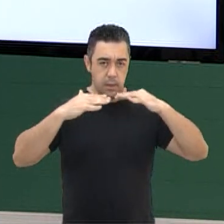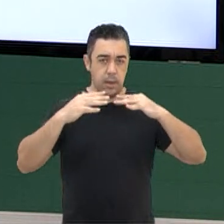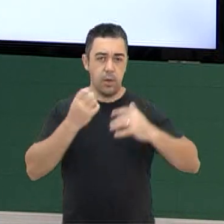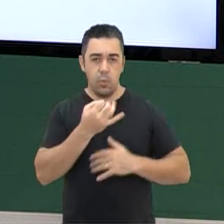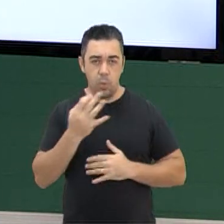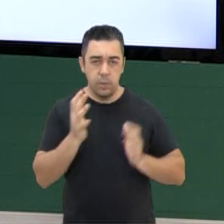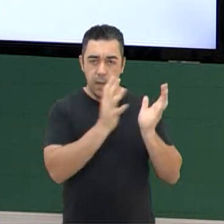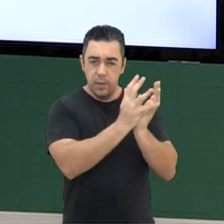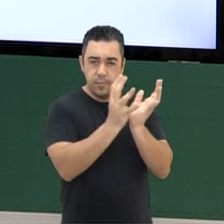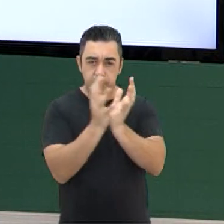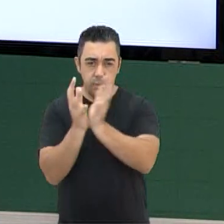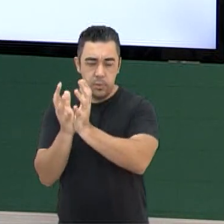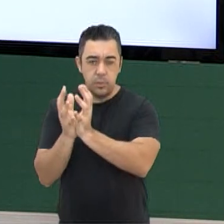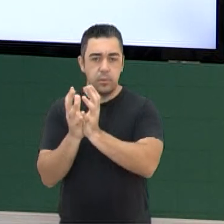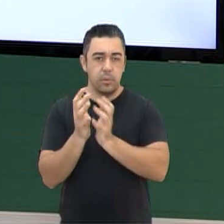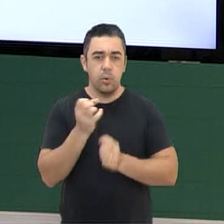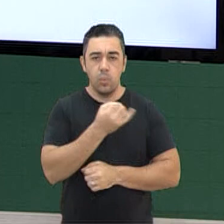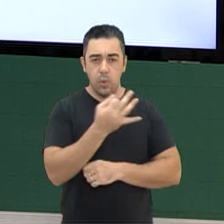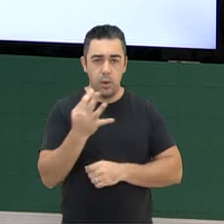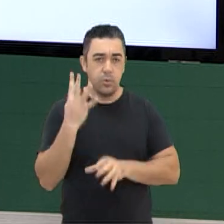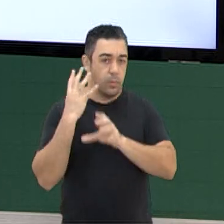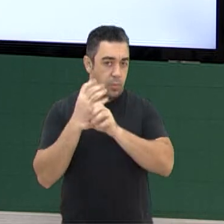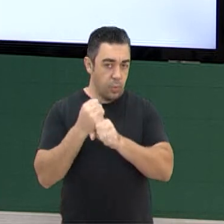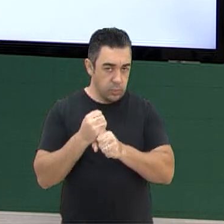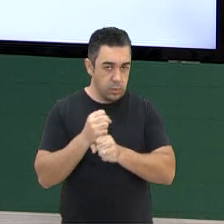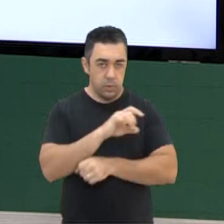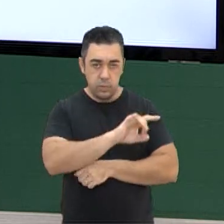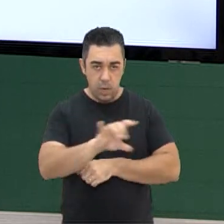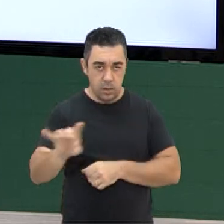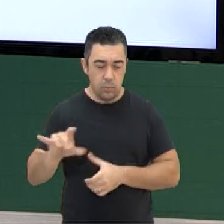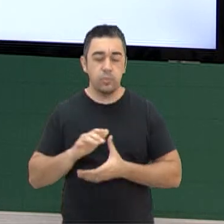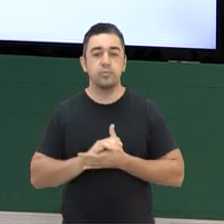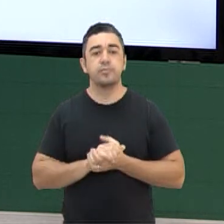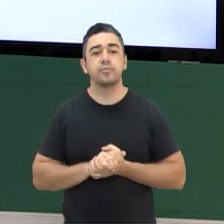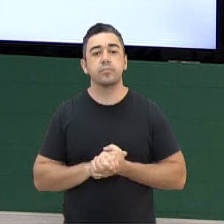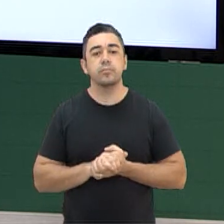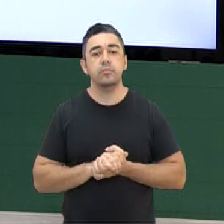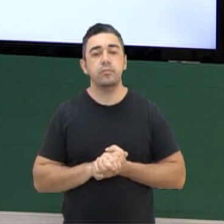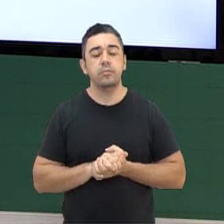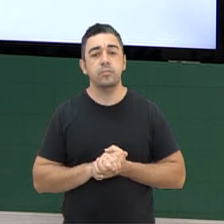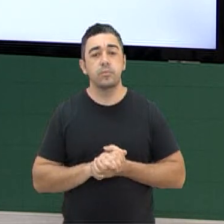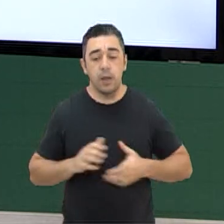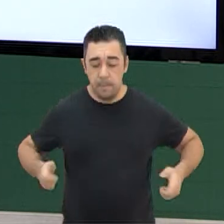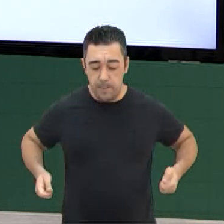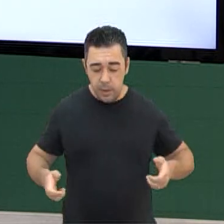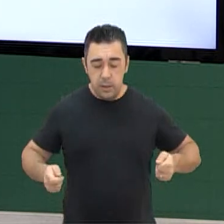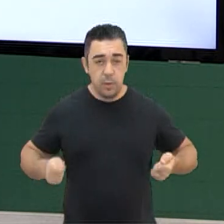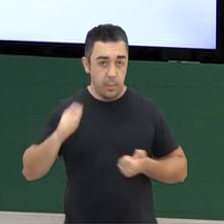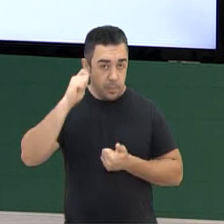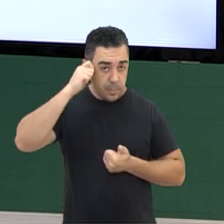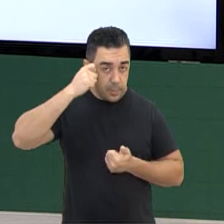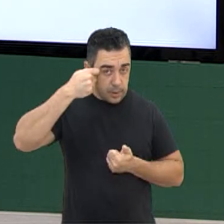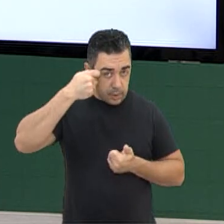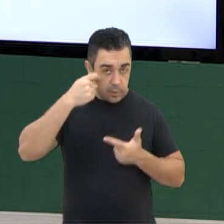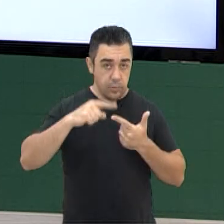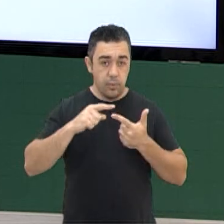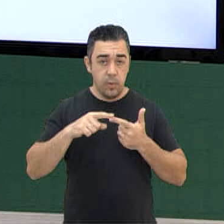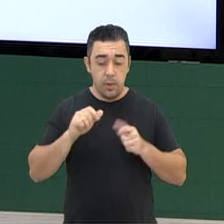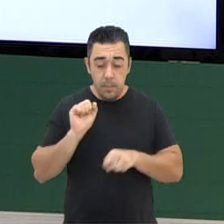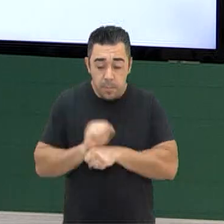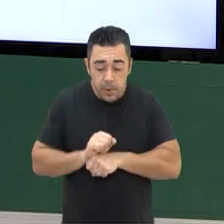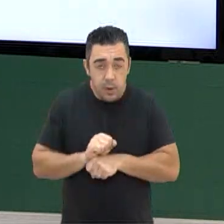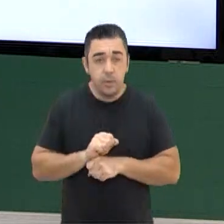àquela classificação funcional, a pontuação que nós falamos anteriormente. E os pneus pretos, aparelhos de direção e freios